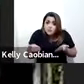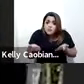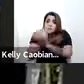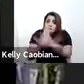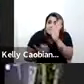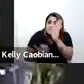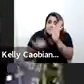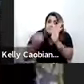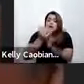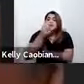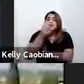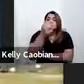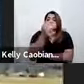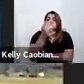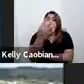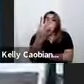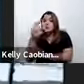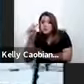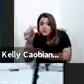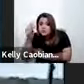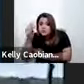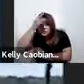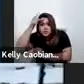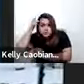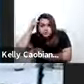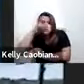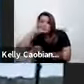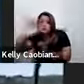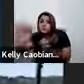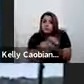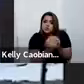747 que vão estar junto com ele.